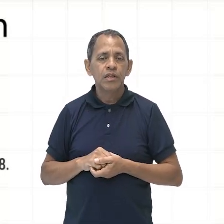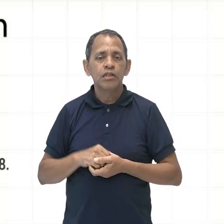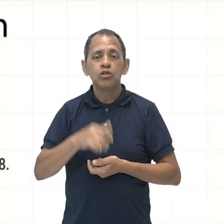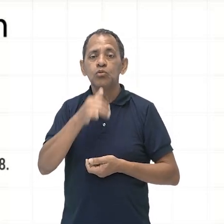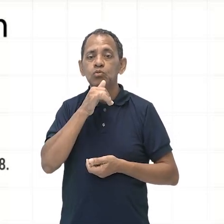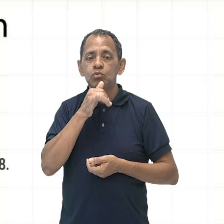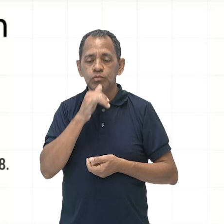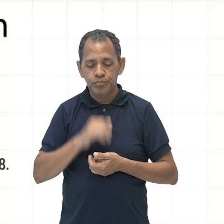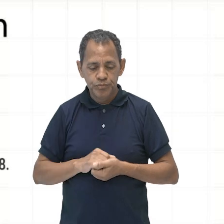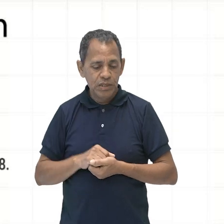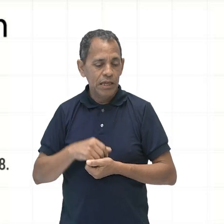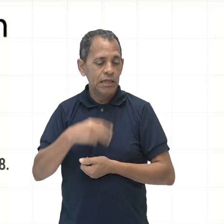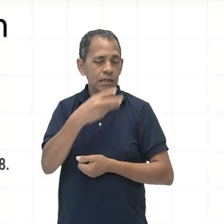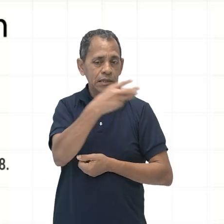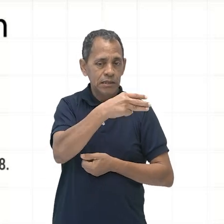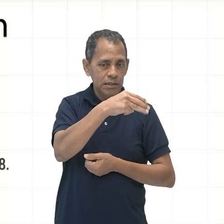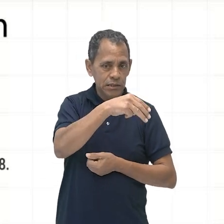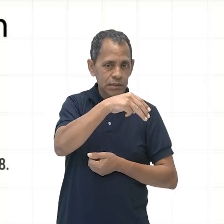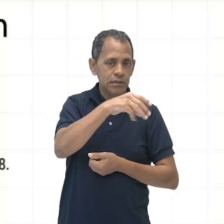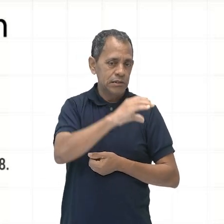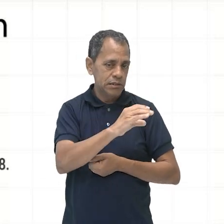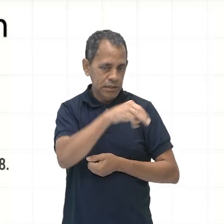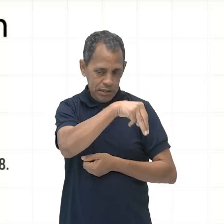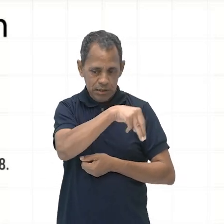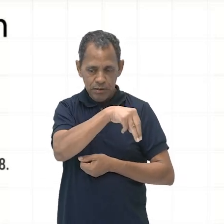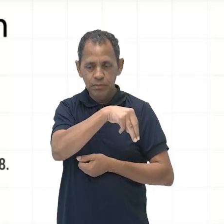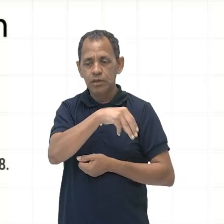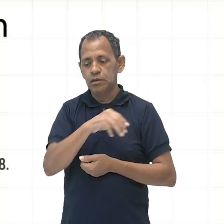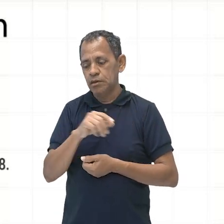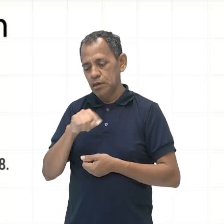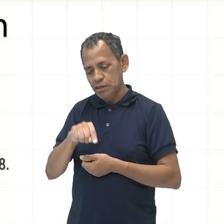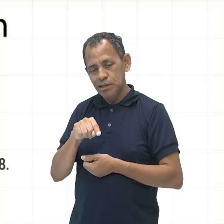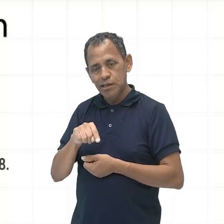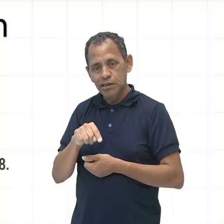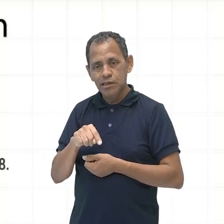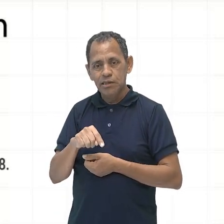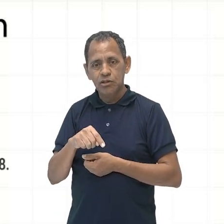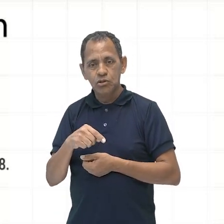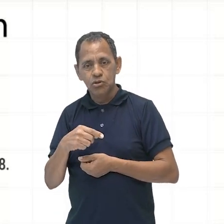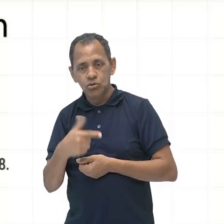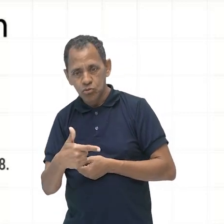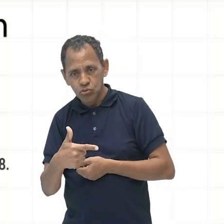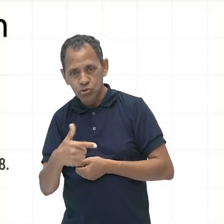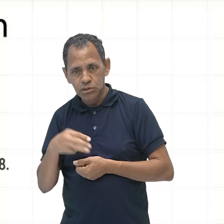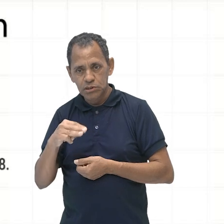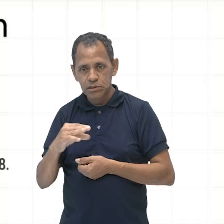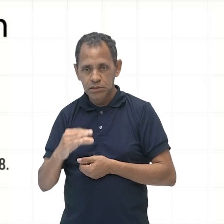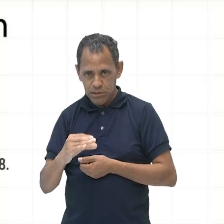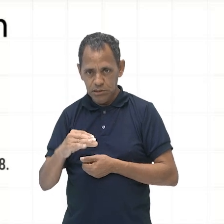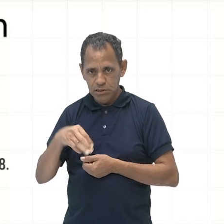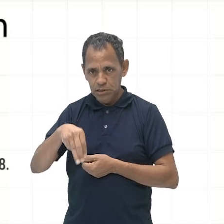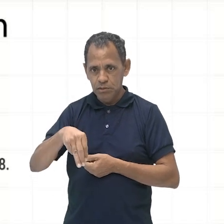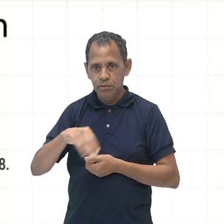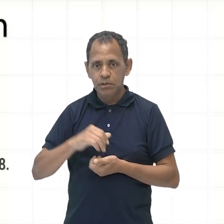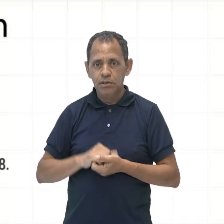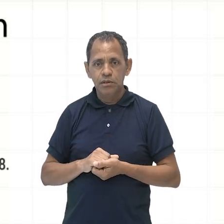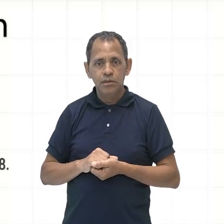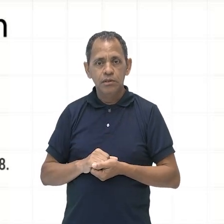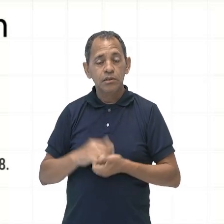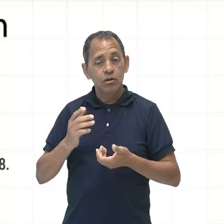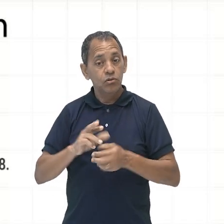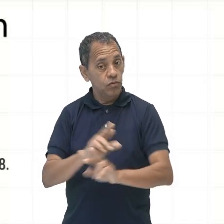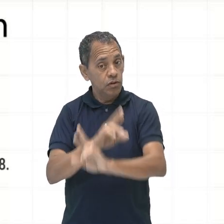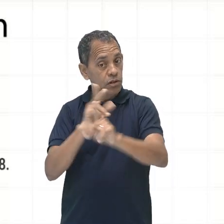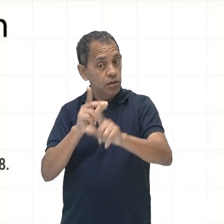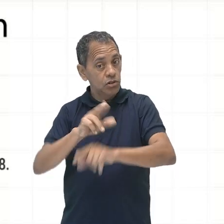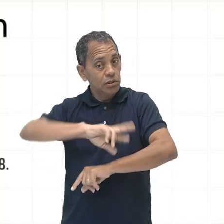centímetros e esse daqui mede 2 centímetros, né? São diferentes, então não é um quadrado. Ah, mas